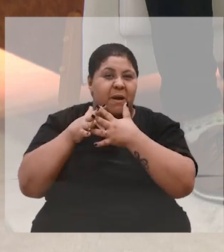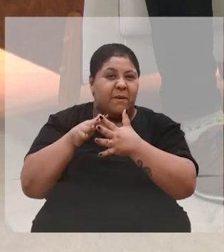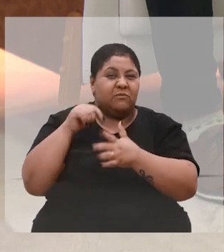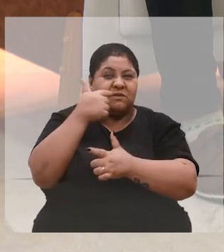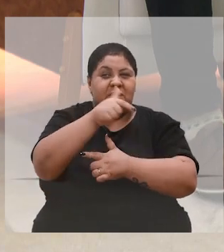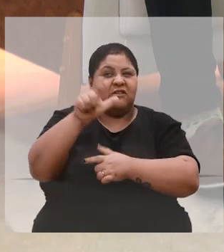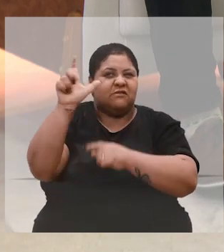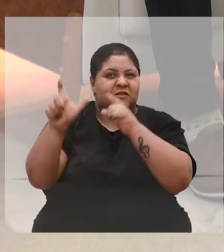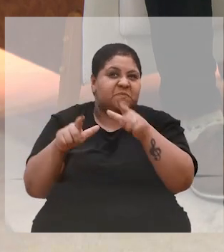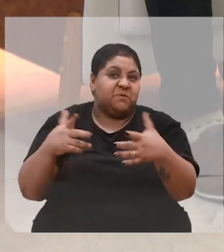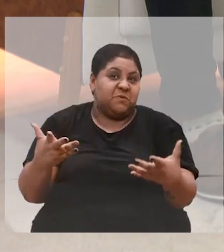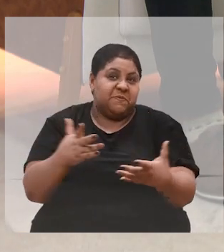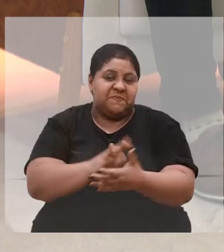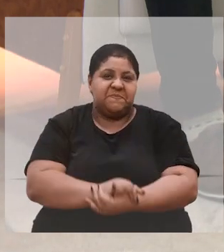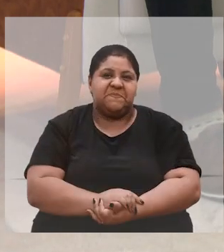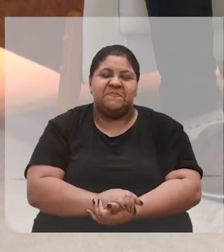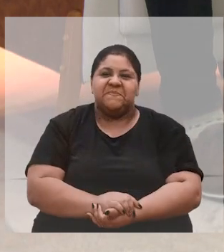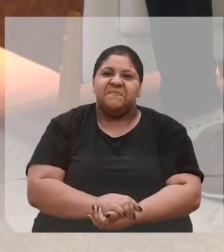né?